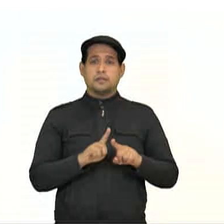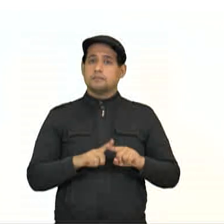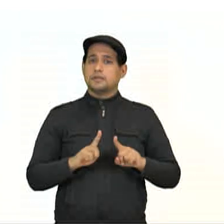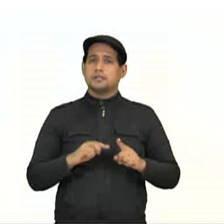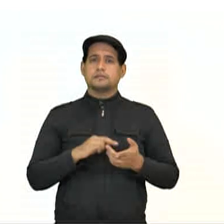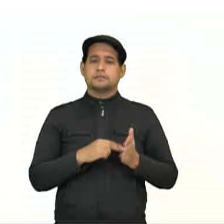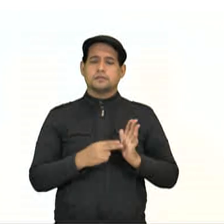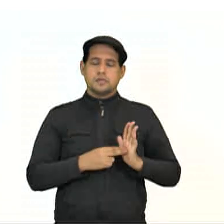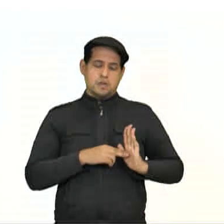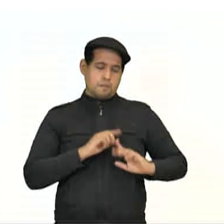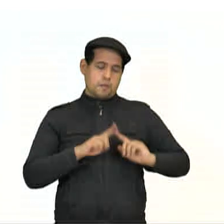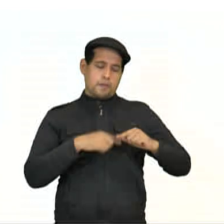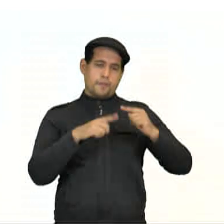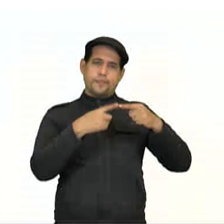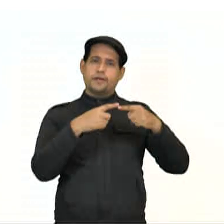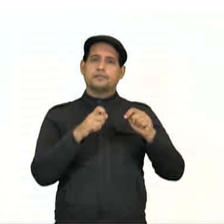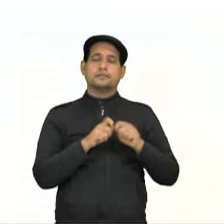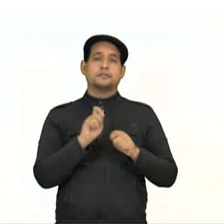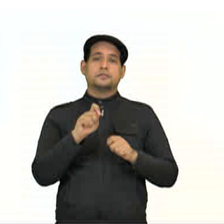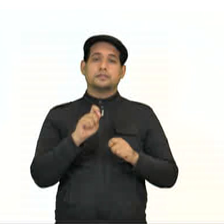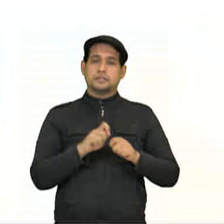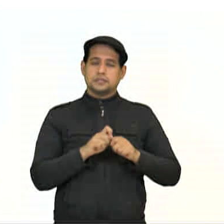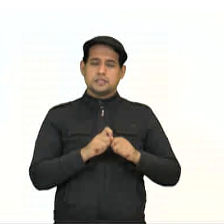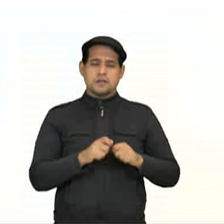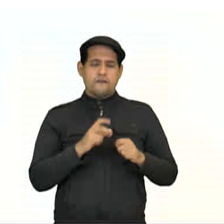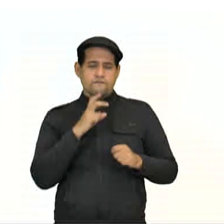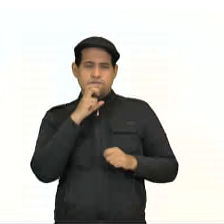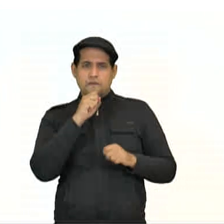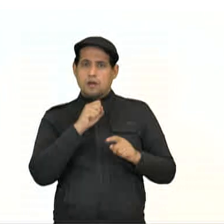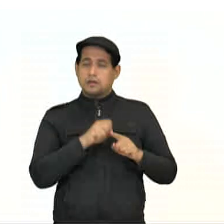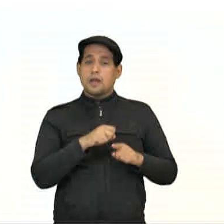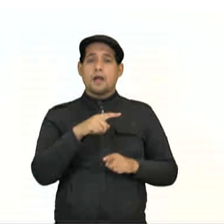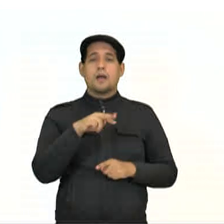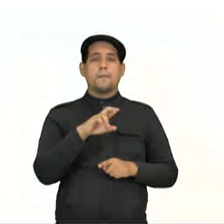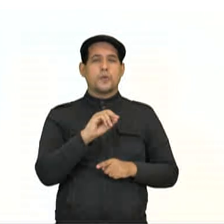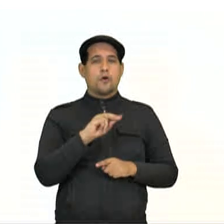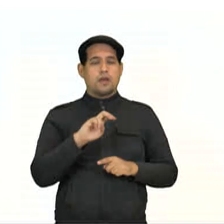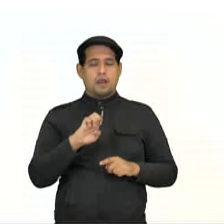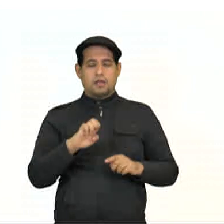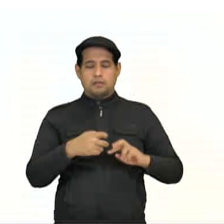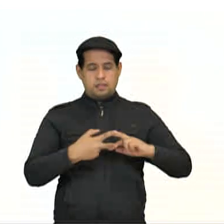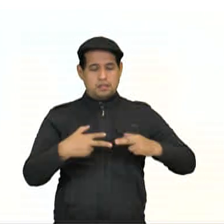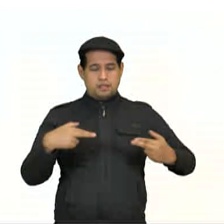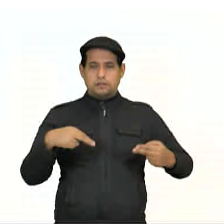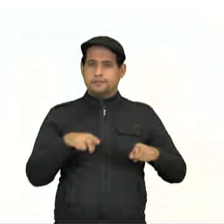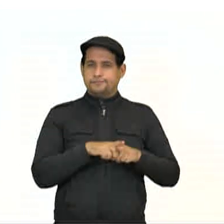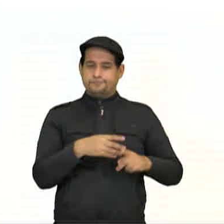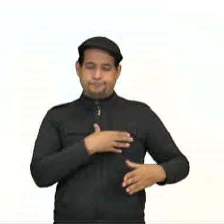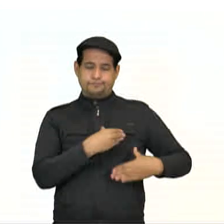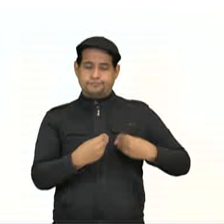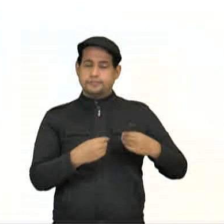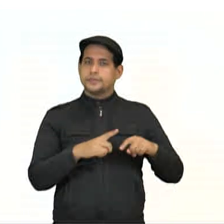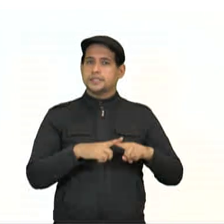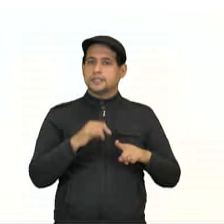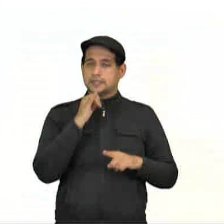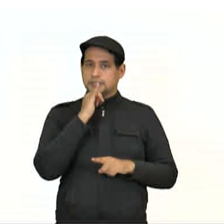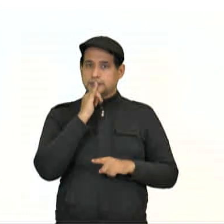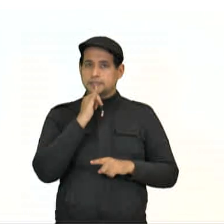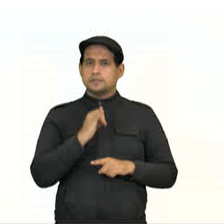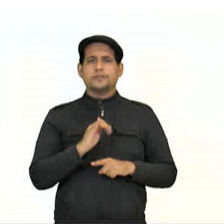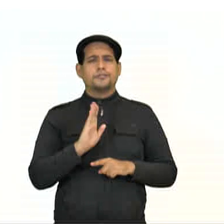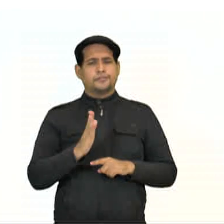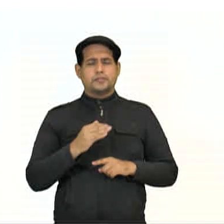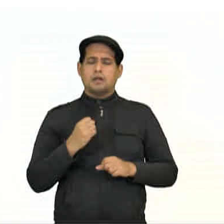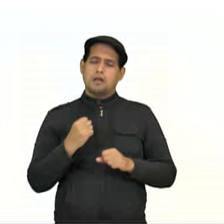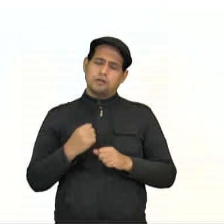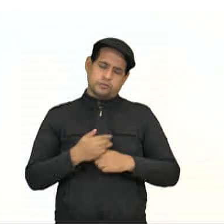vão se reproduzir, transmitindo essa resistência à prole, aos filhotes, à próxima geração. Então, assim, com o